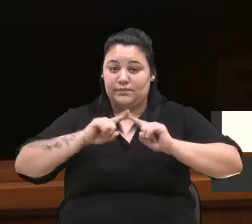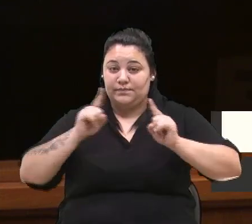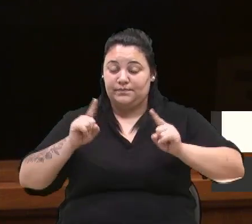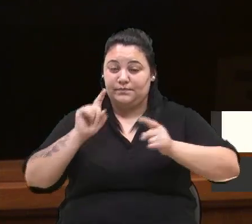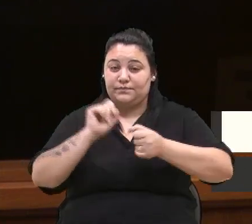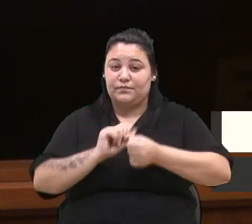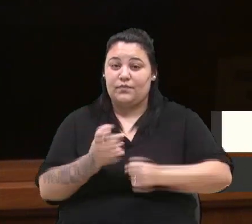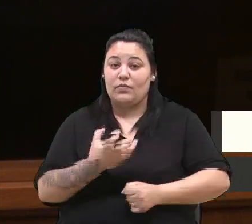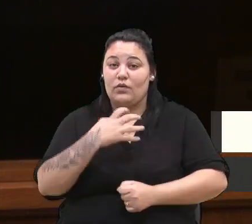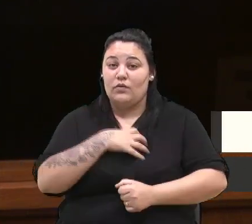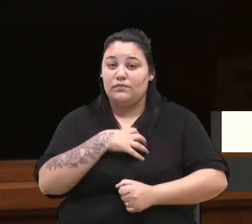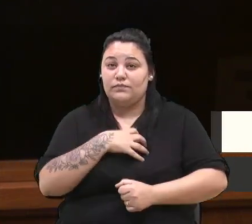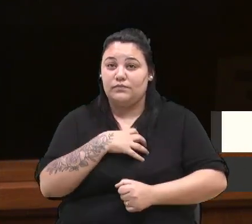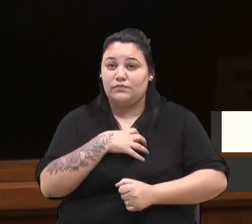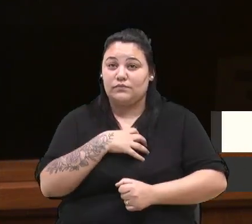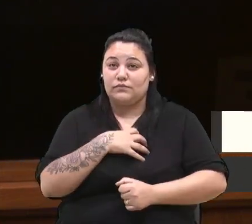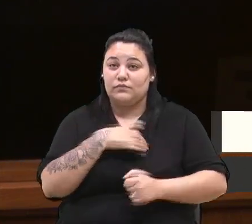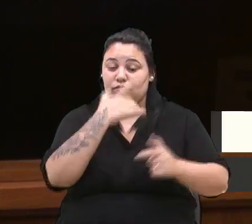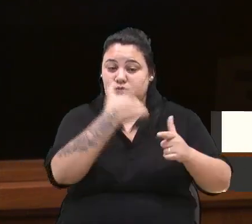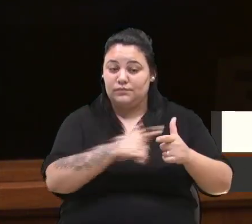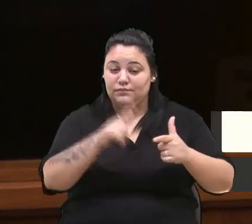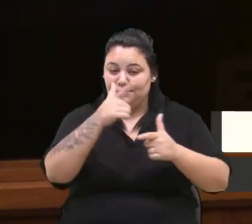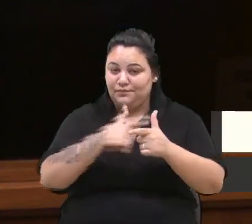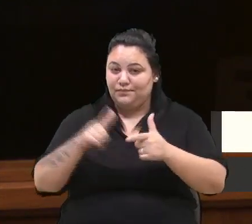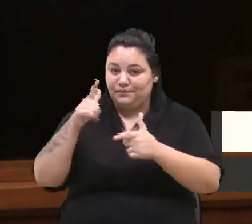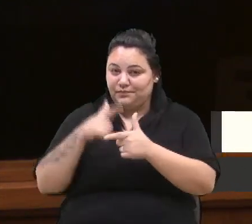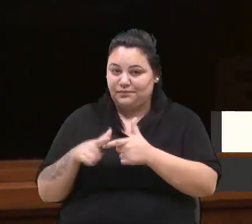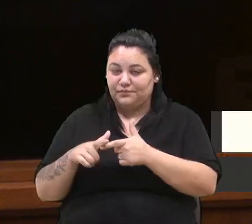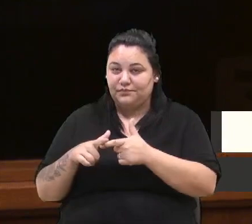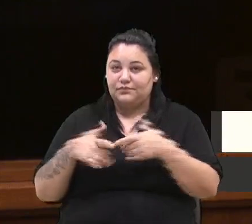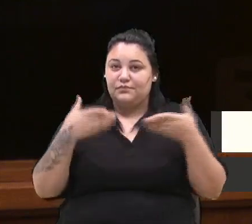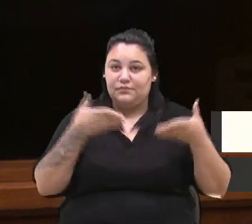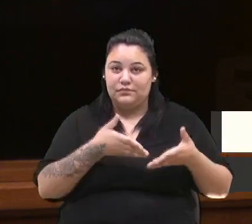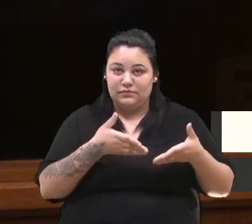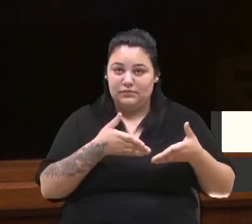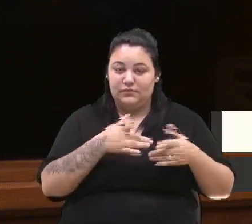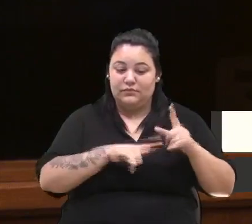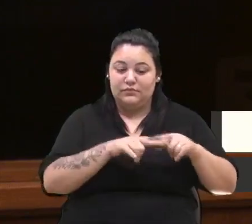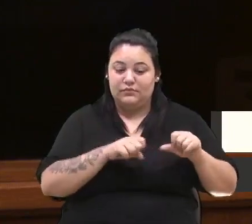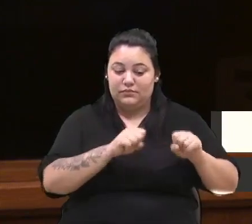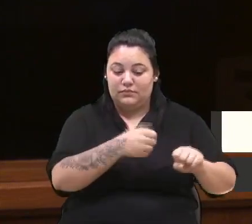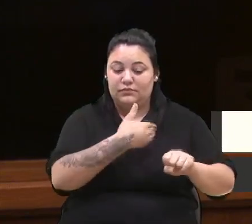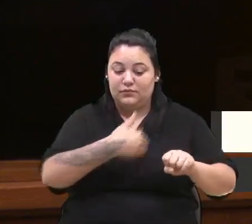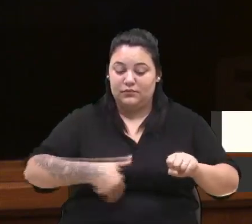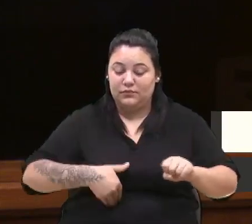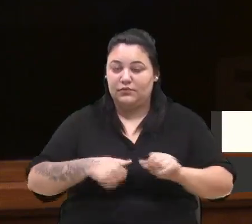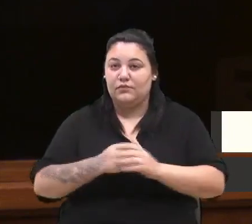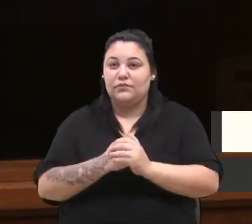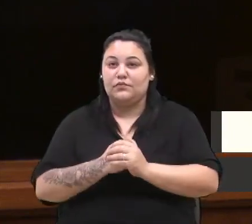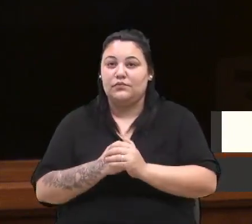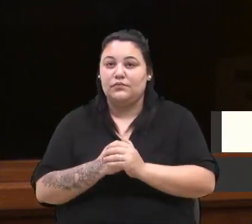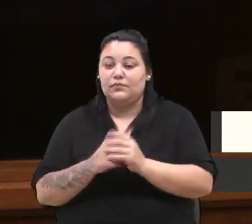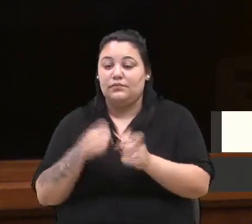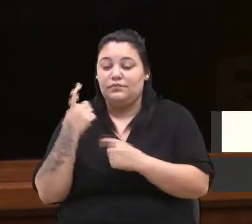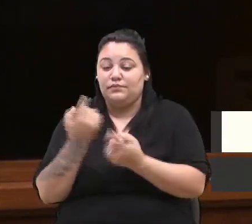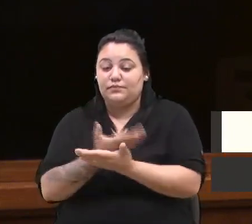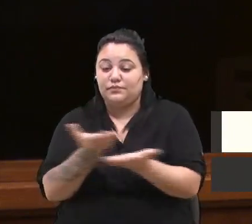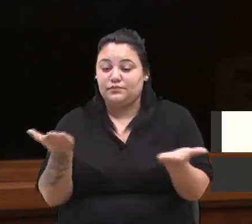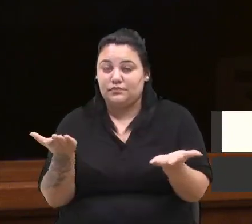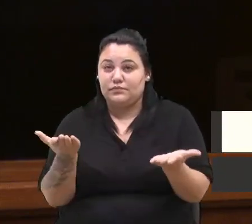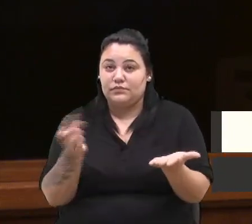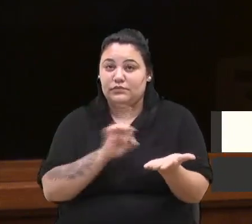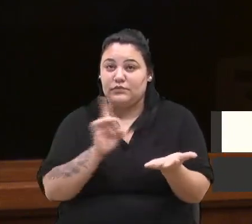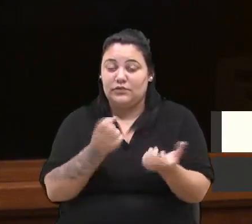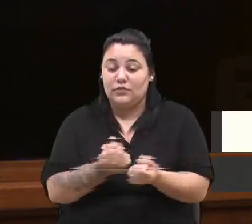forma parcelada, agora o mercado público, agora alguns momentos, alguns espaços, e não